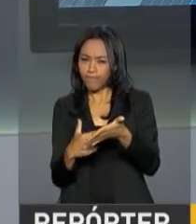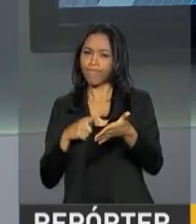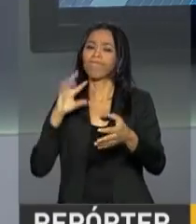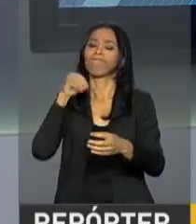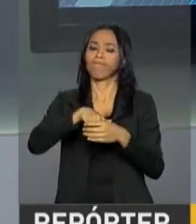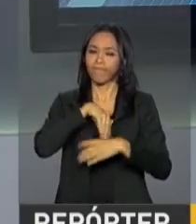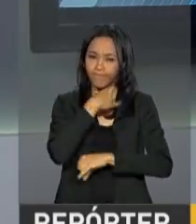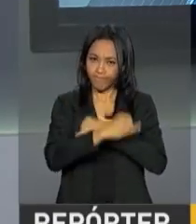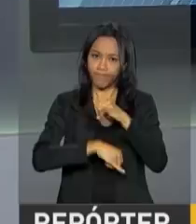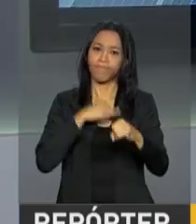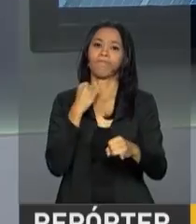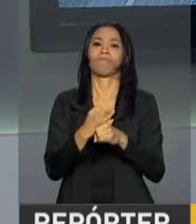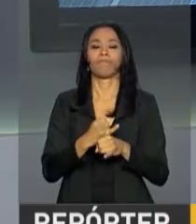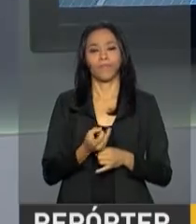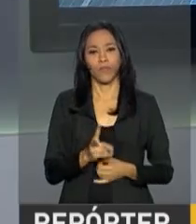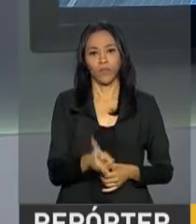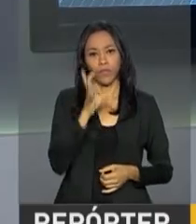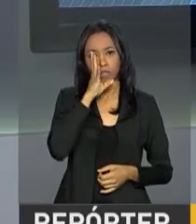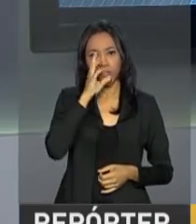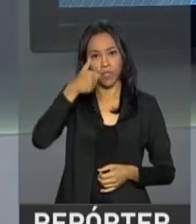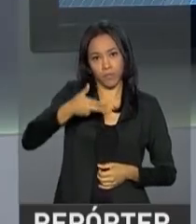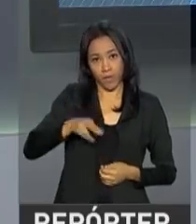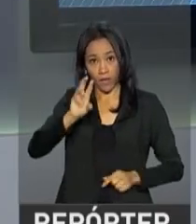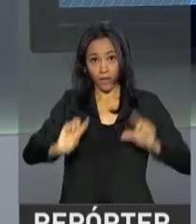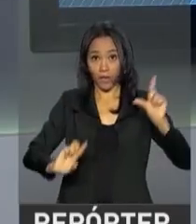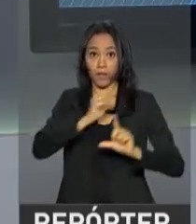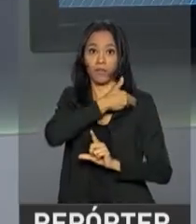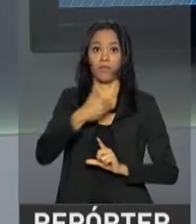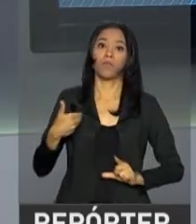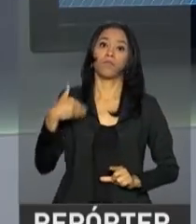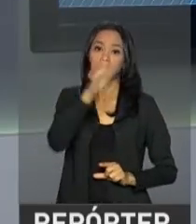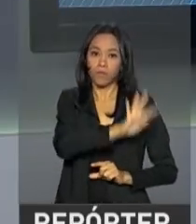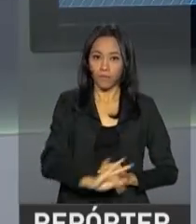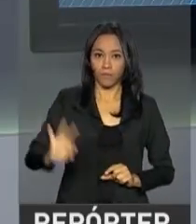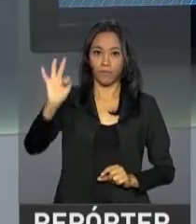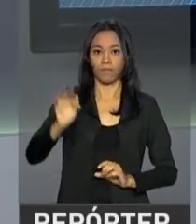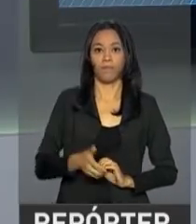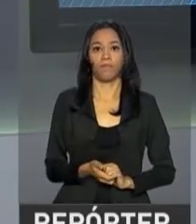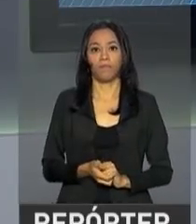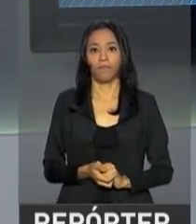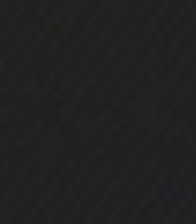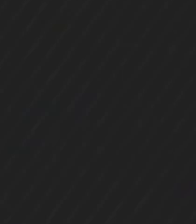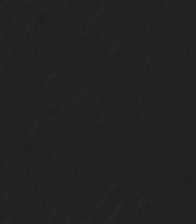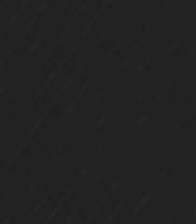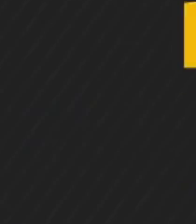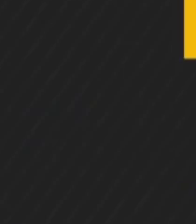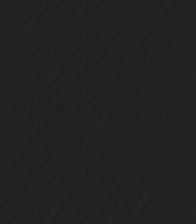também está na internet continue na nbr a tv do governo federal